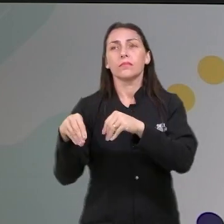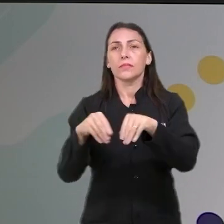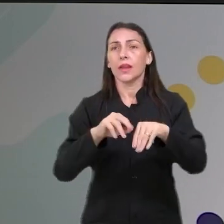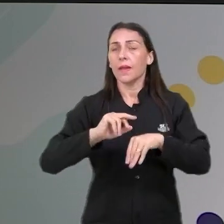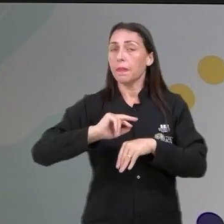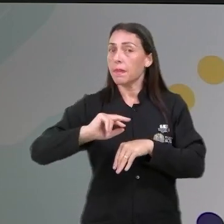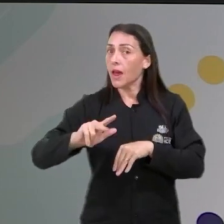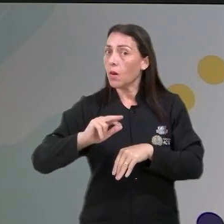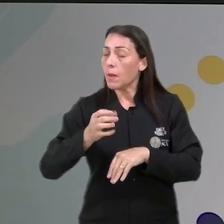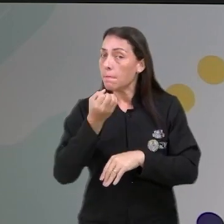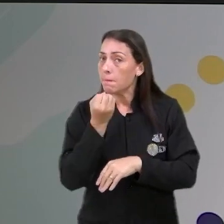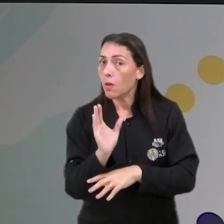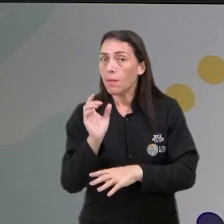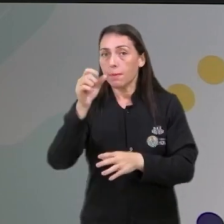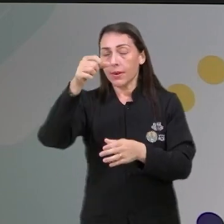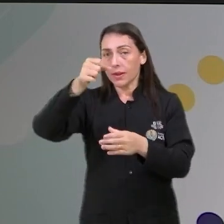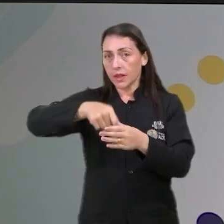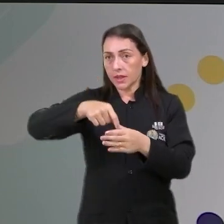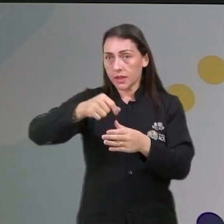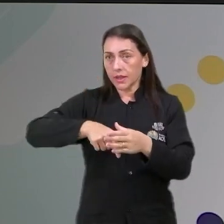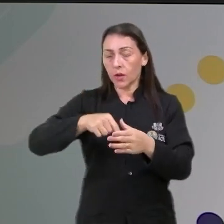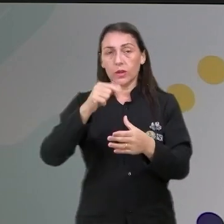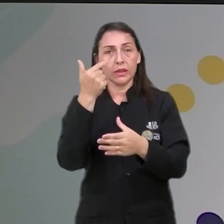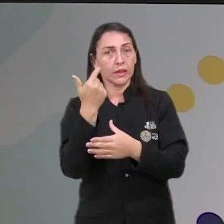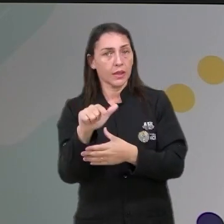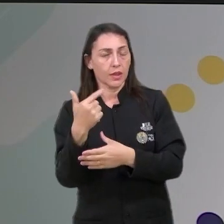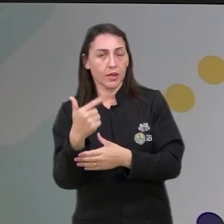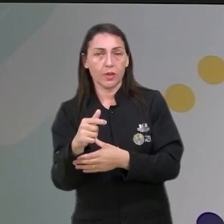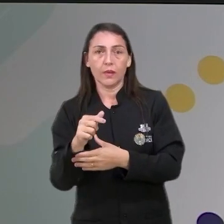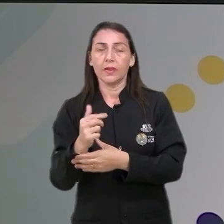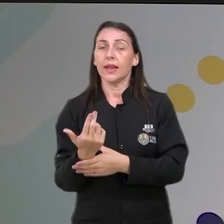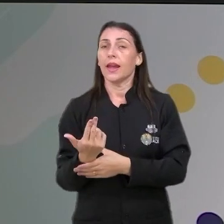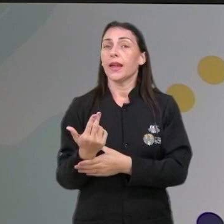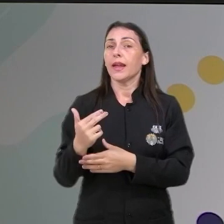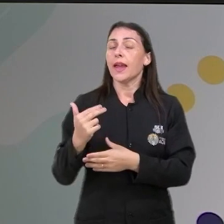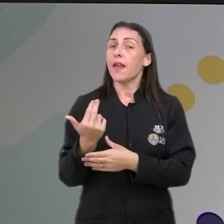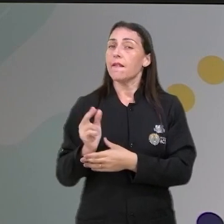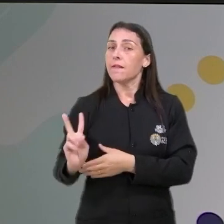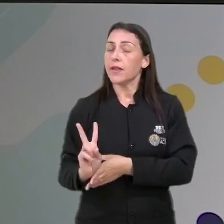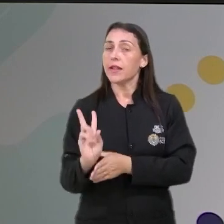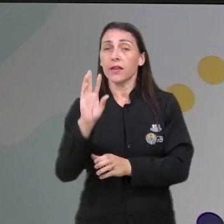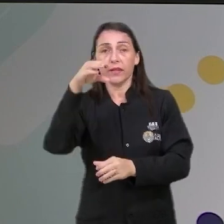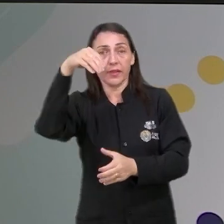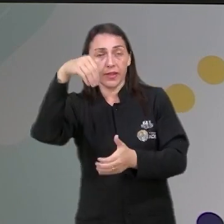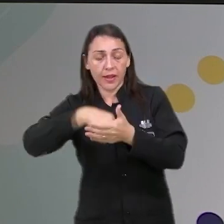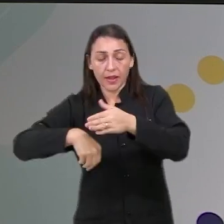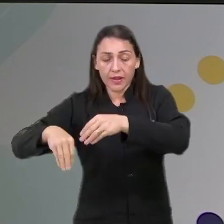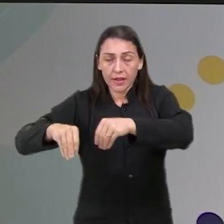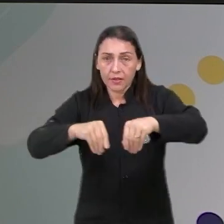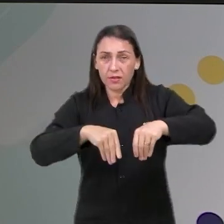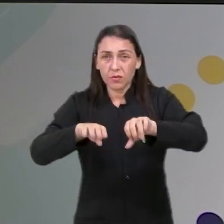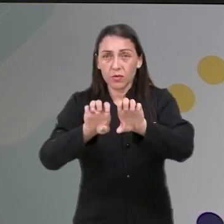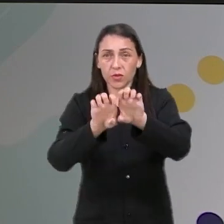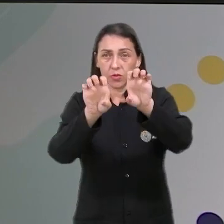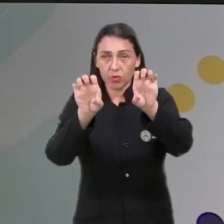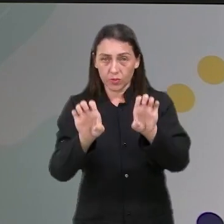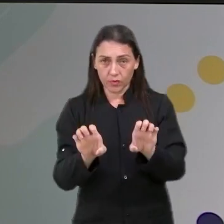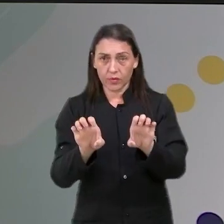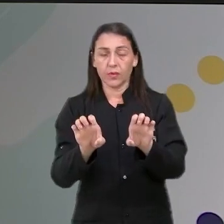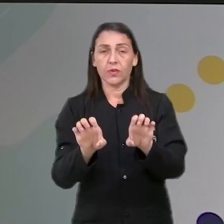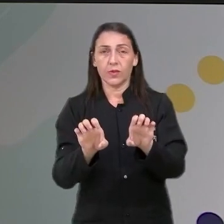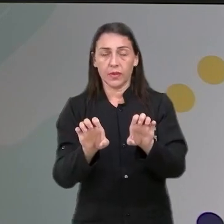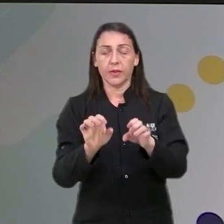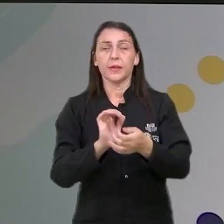não é fértil, tá? Ele não tem grandes nutrientes no interior do seu solo, né, de